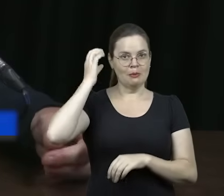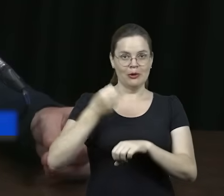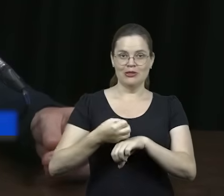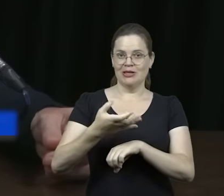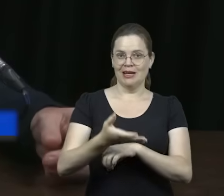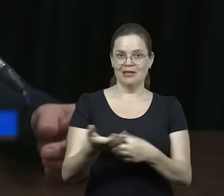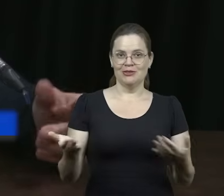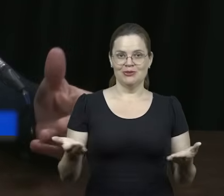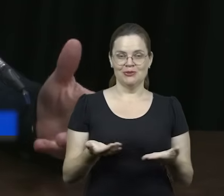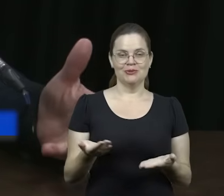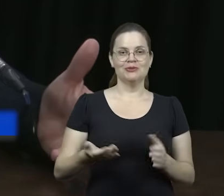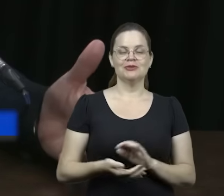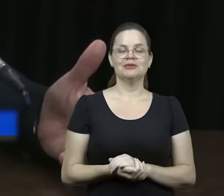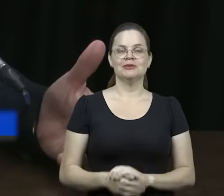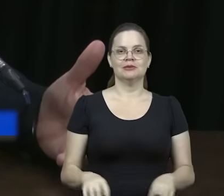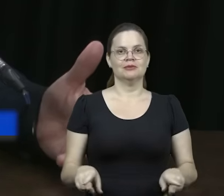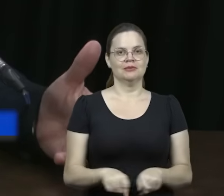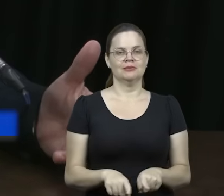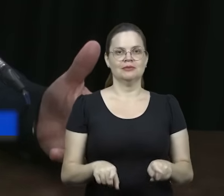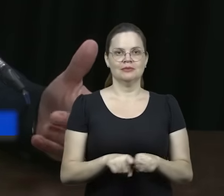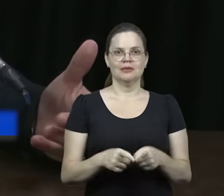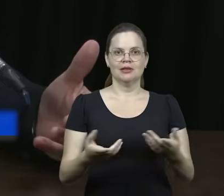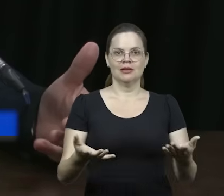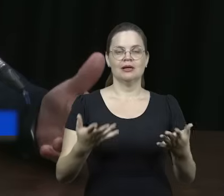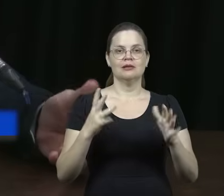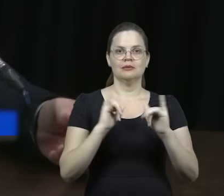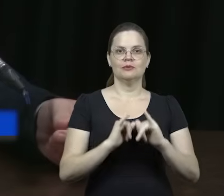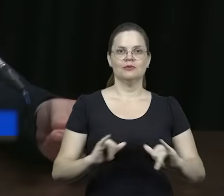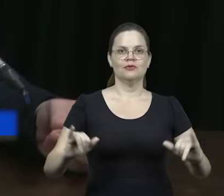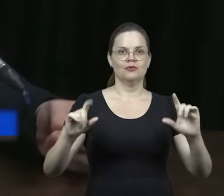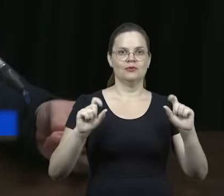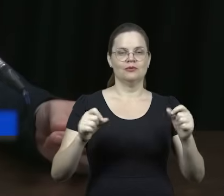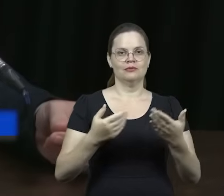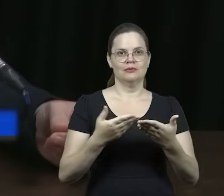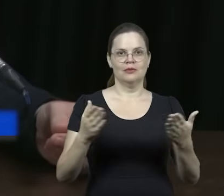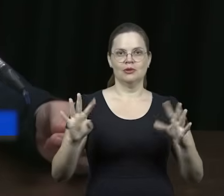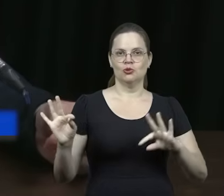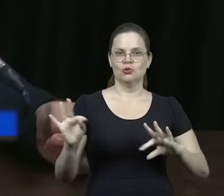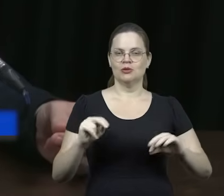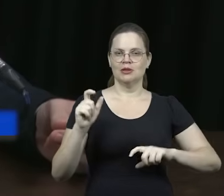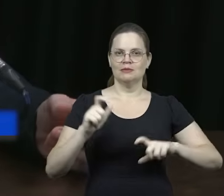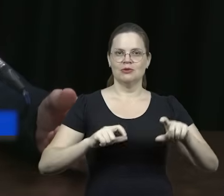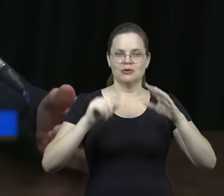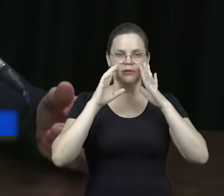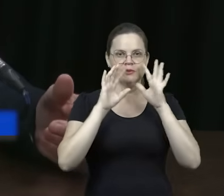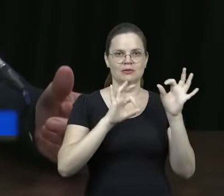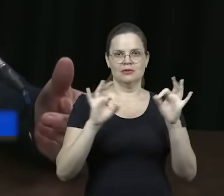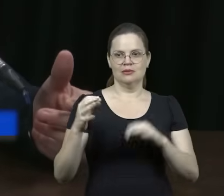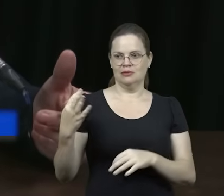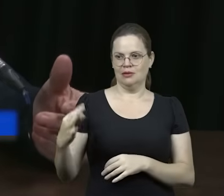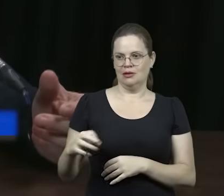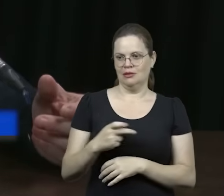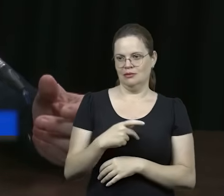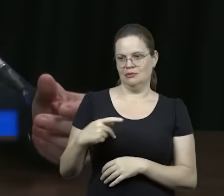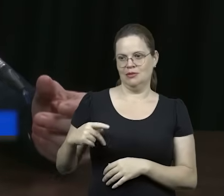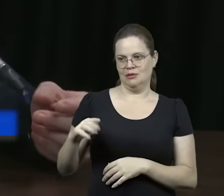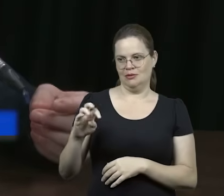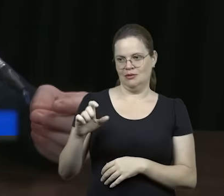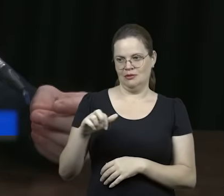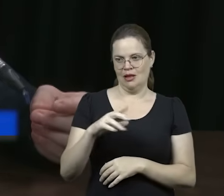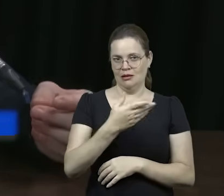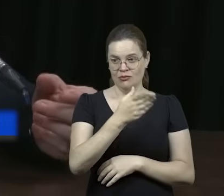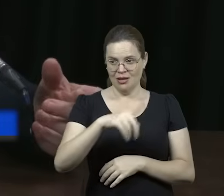podcast e queremos também dizer a todos os nossos queridos irmãos, Pastor Leonardo,